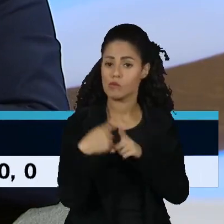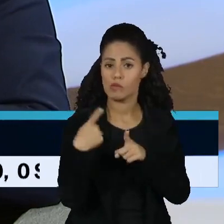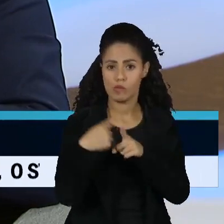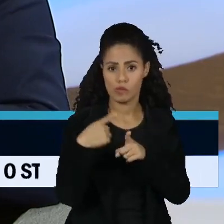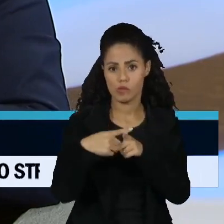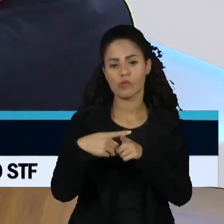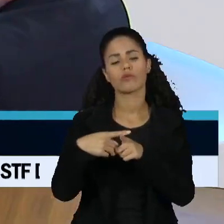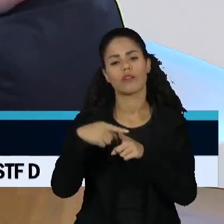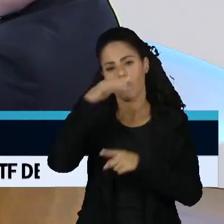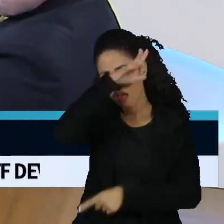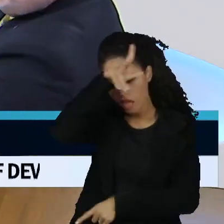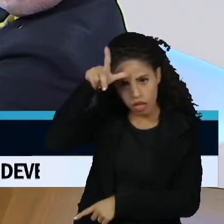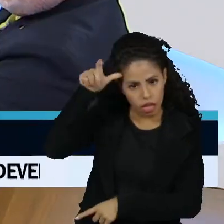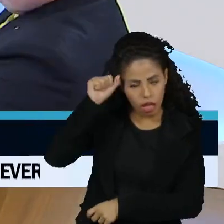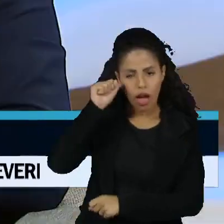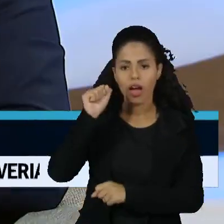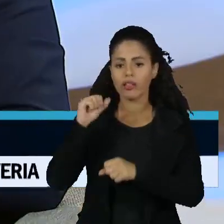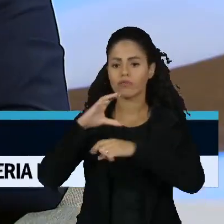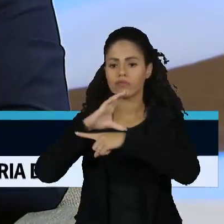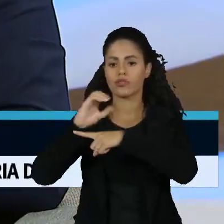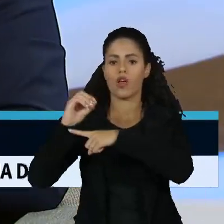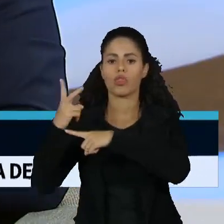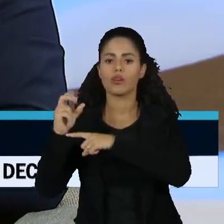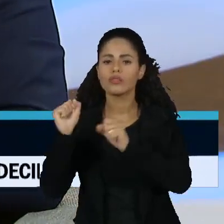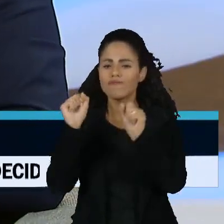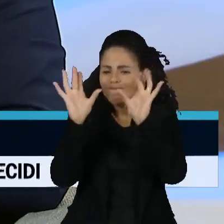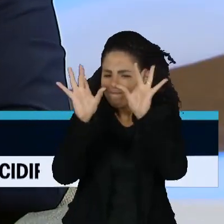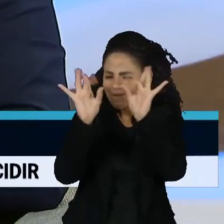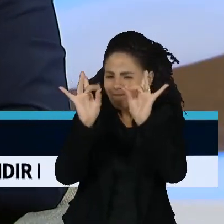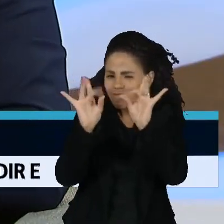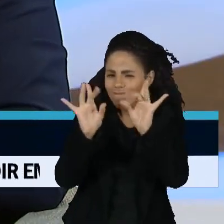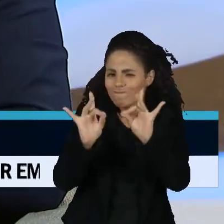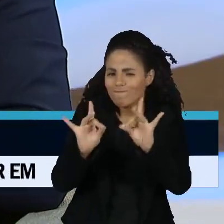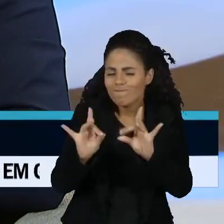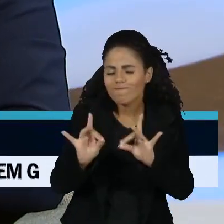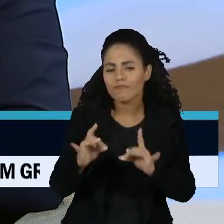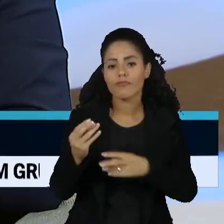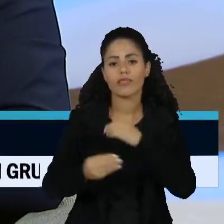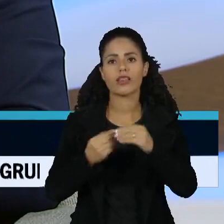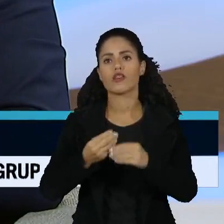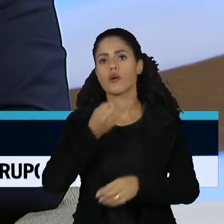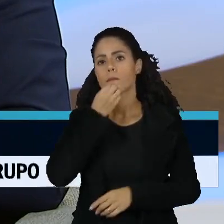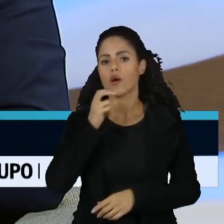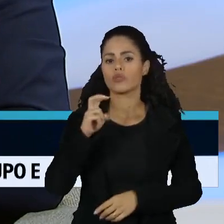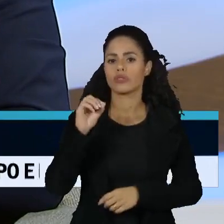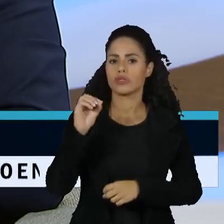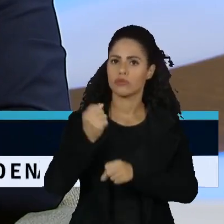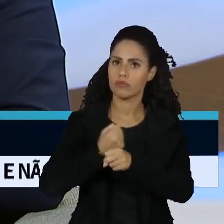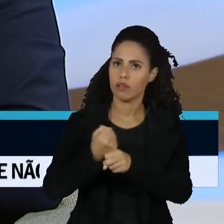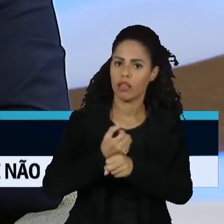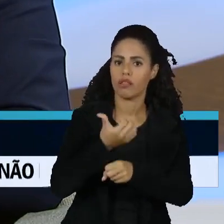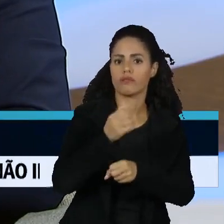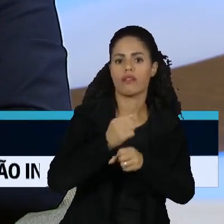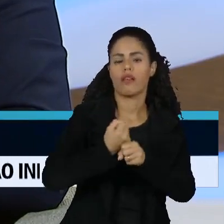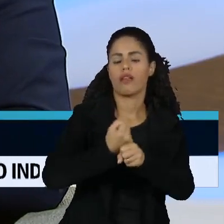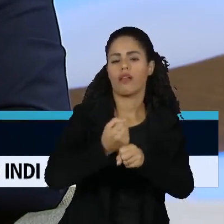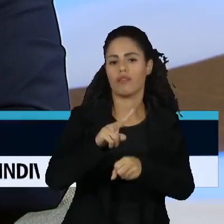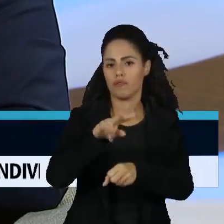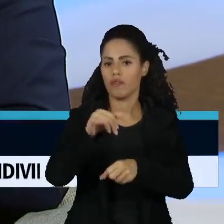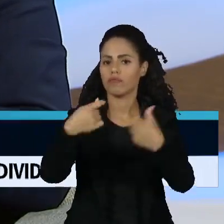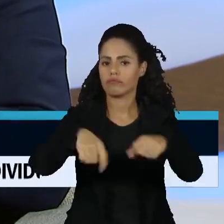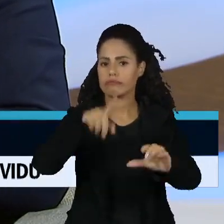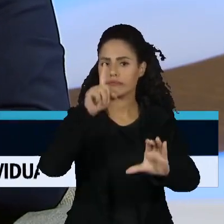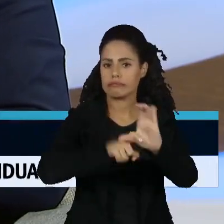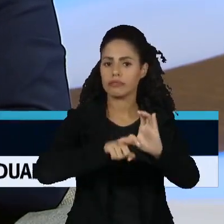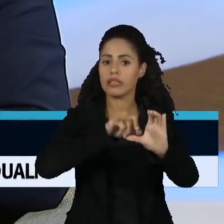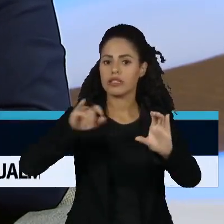extremamente descarbonizada, quase que cirúrgica. A humanidade vai precisar de petróleo por bons 50 ou 60 anos à frente. E se nós não